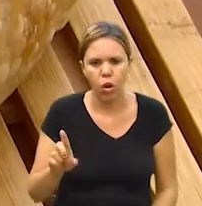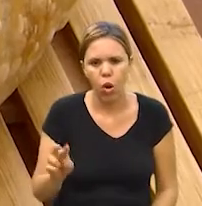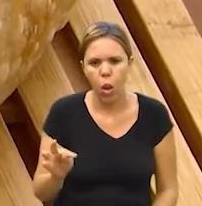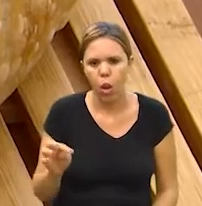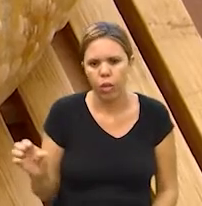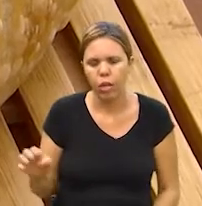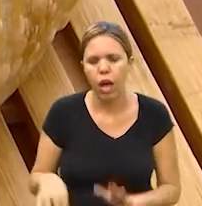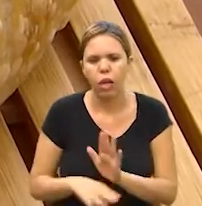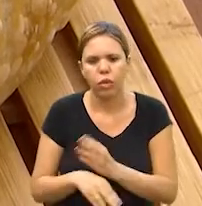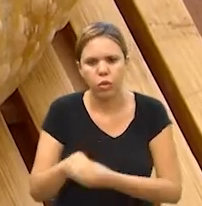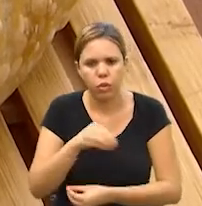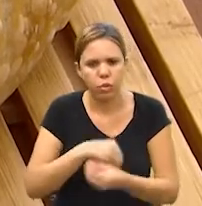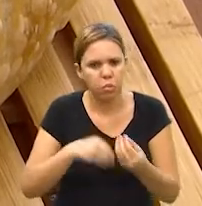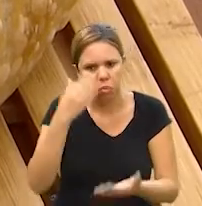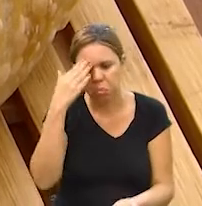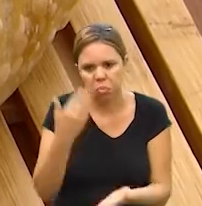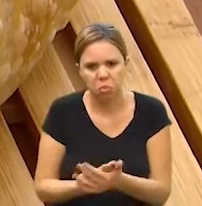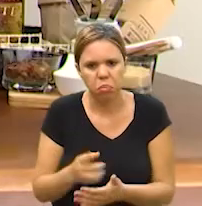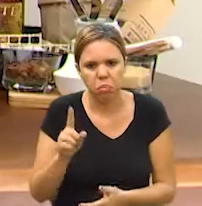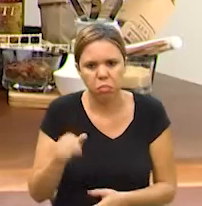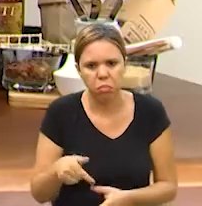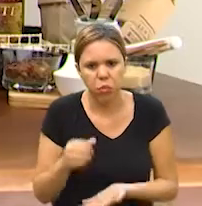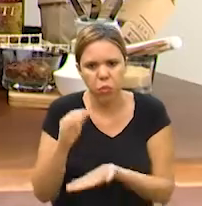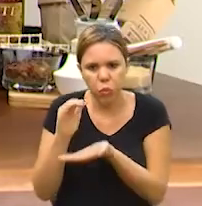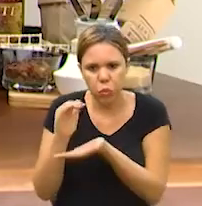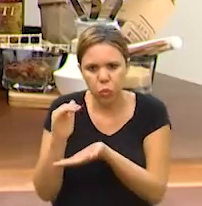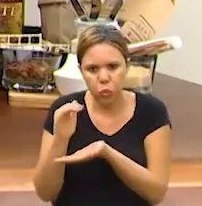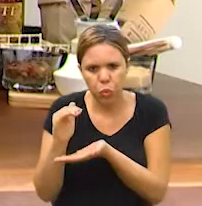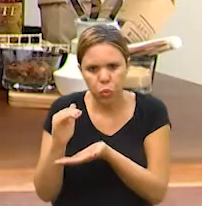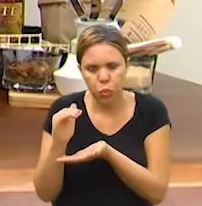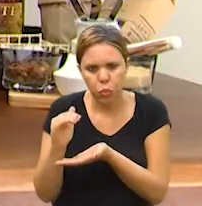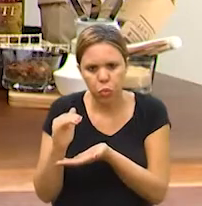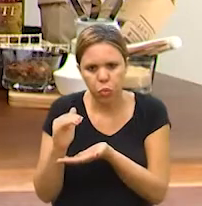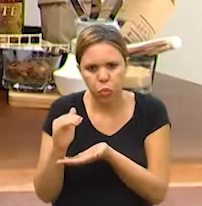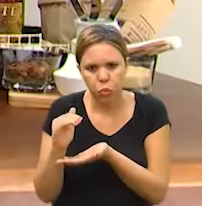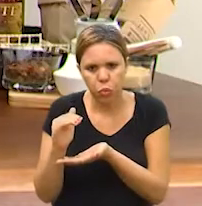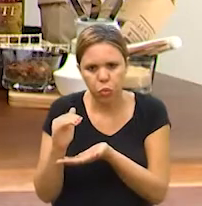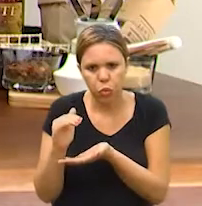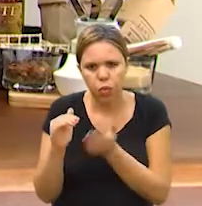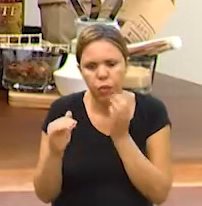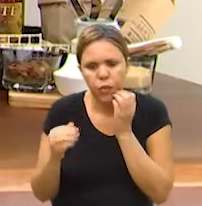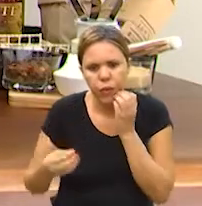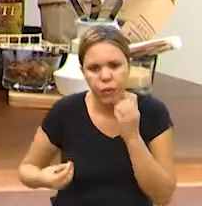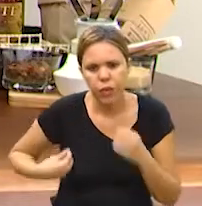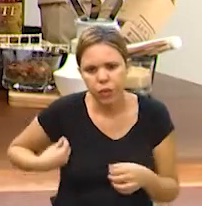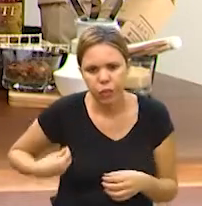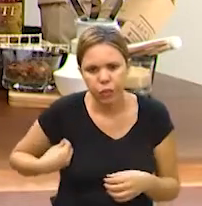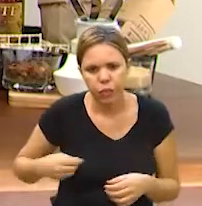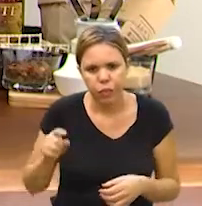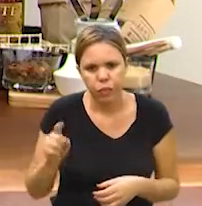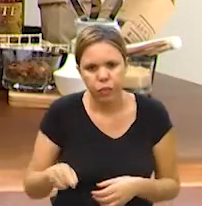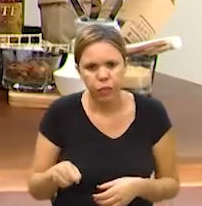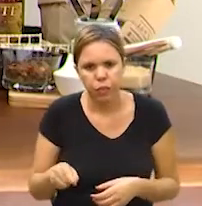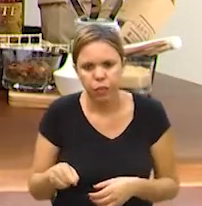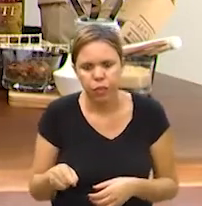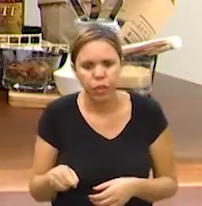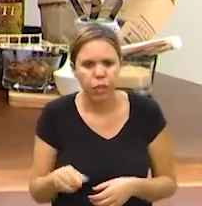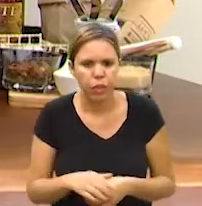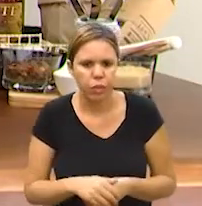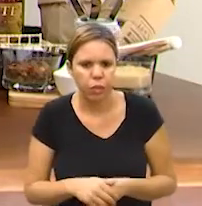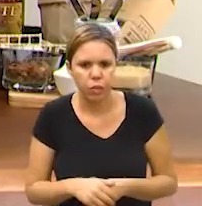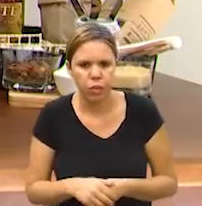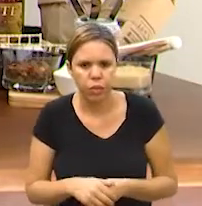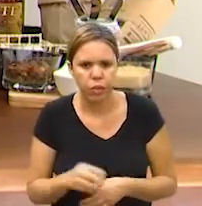digestão do nosso organismo. Gente, eu não estou acreditando. Nesse vidrinho aqui é o fermento. Ele é vivo. Chama levain. Sim, em francês. E